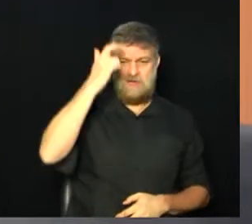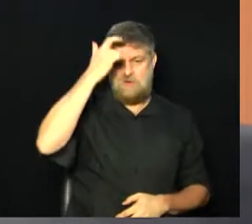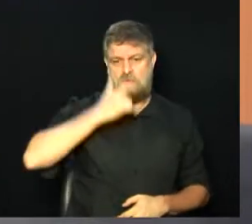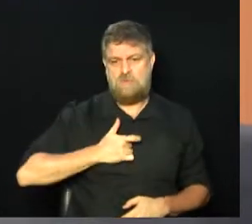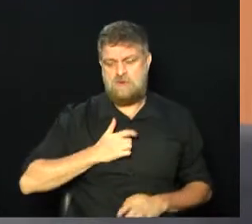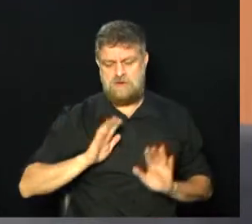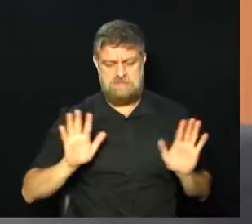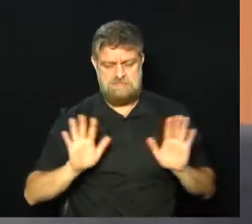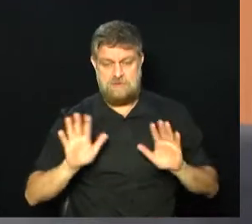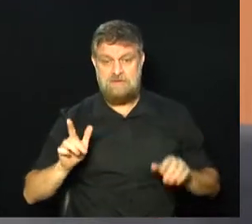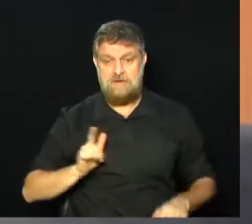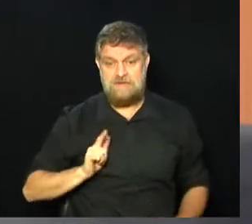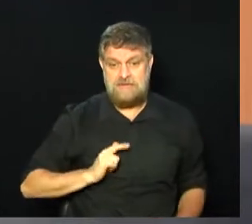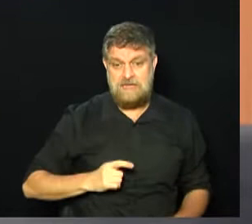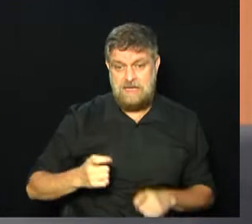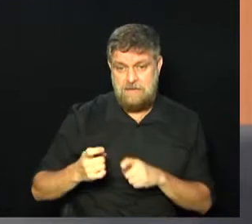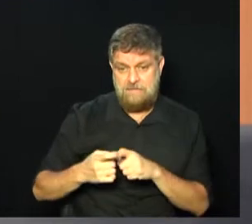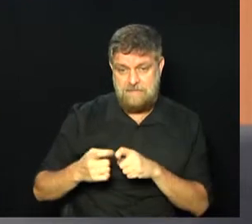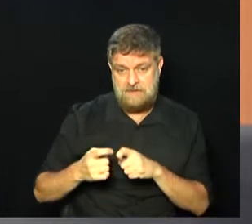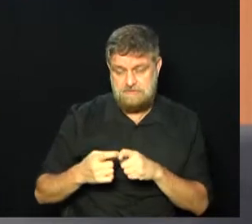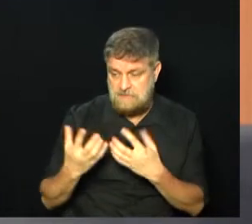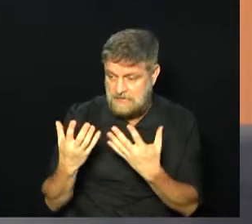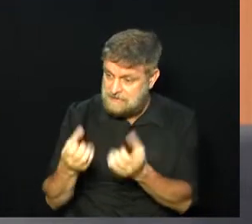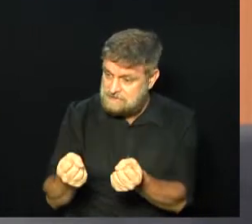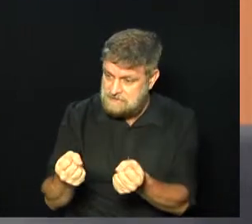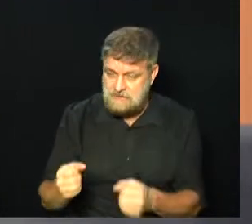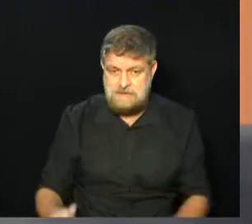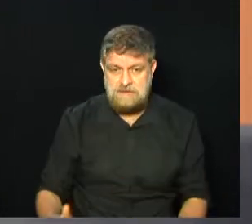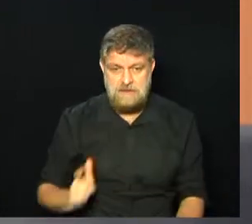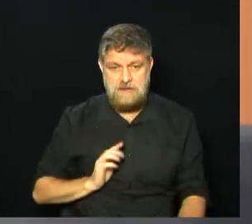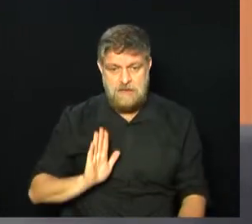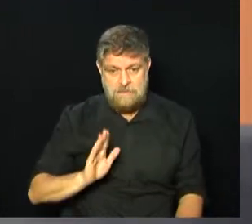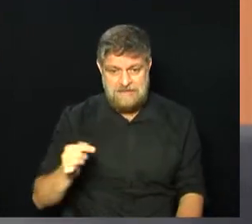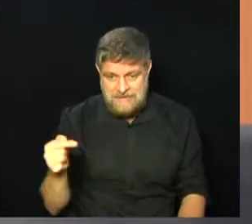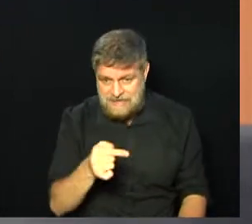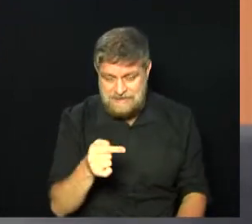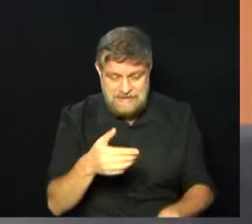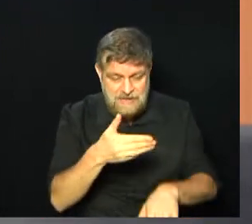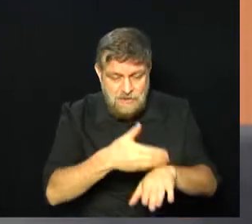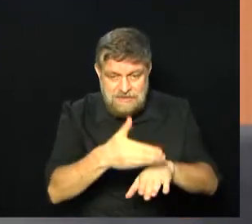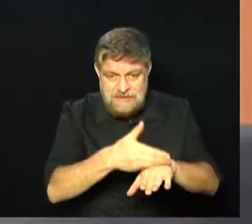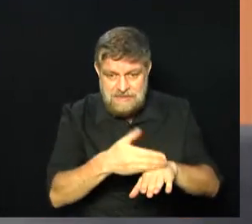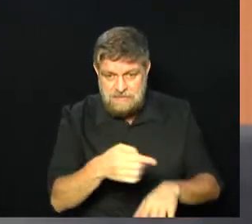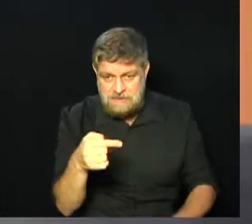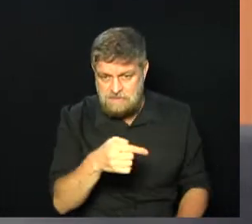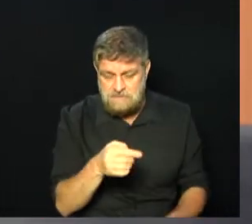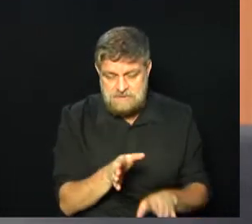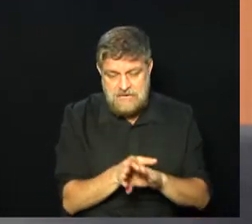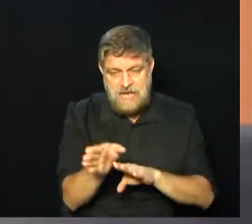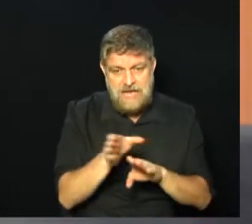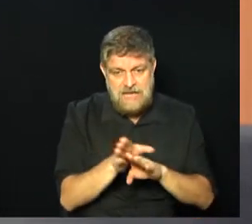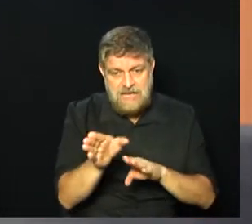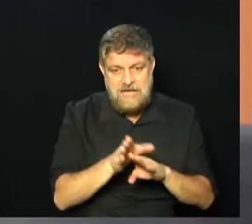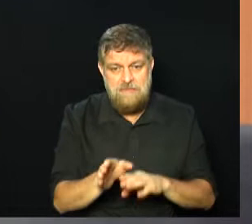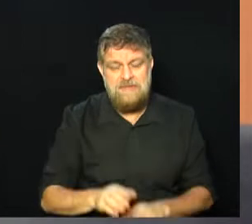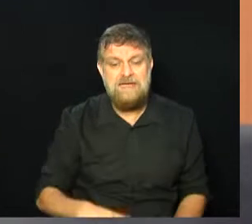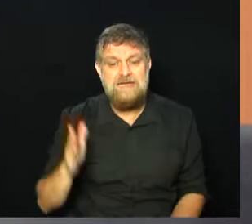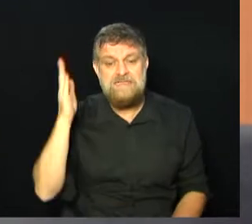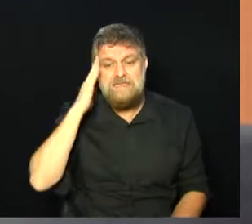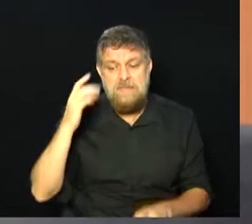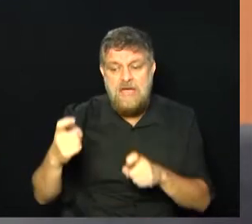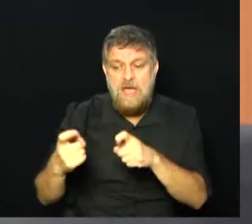clínico. Tem uns que aceitam, mas pelo menos que ele tenha um treinamento. Olha, você encaminha para o